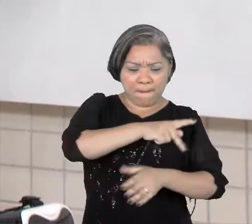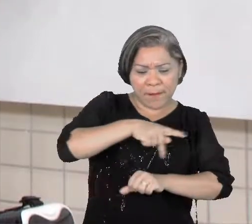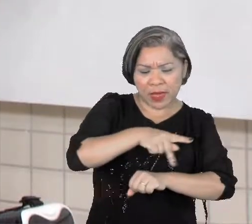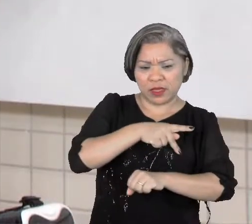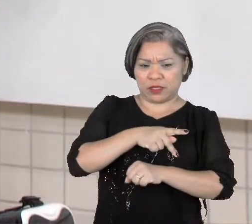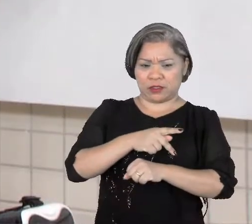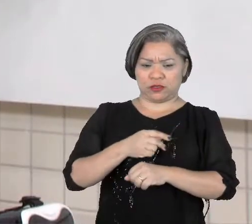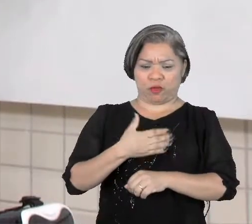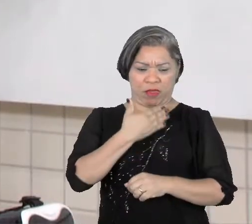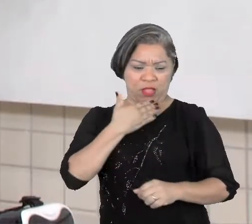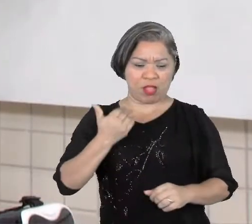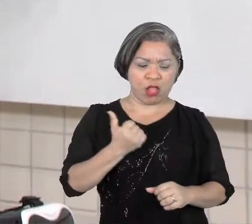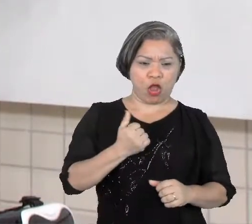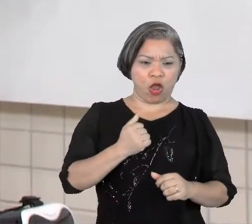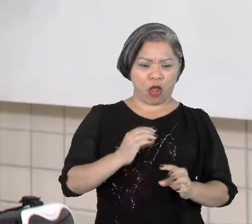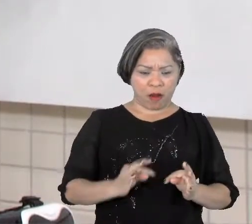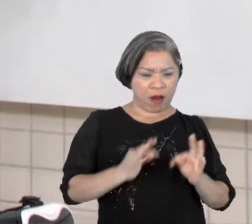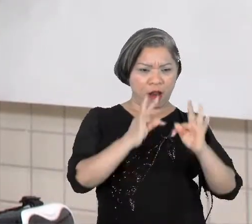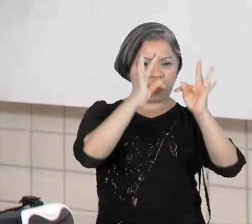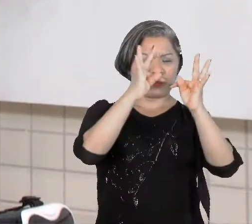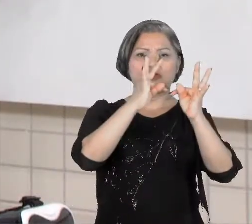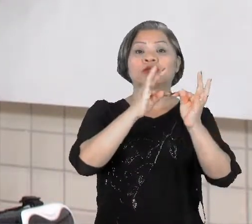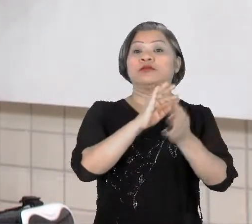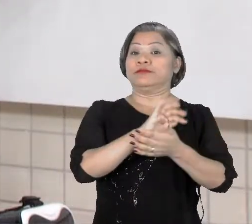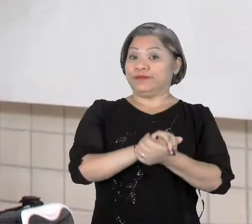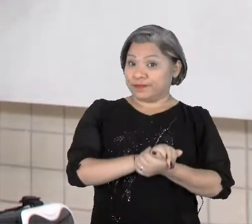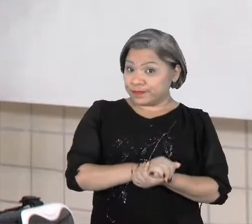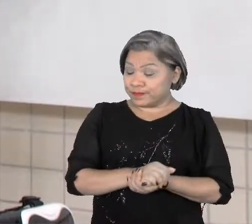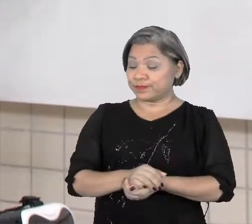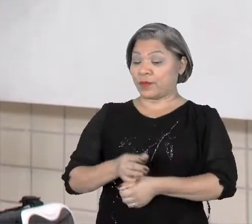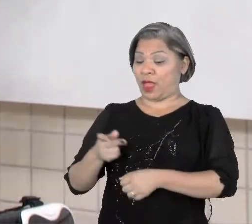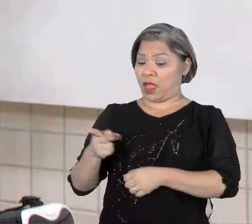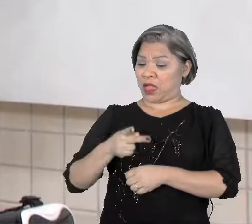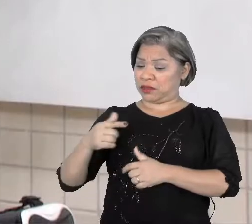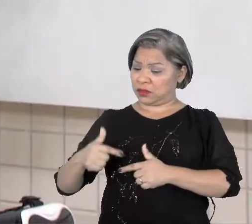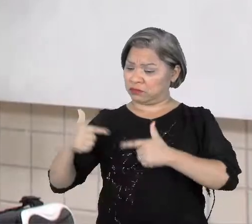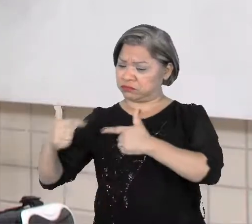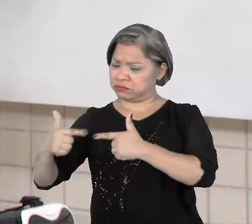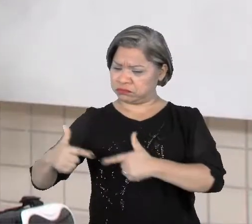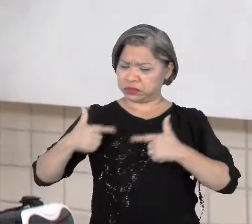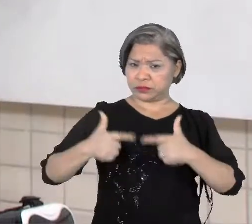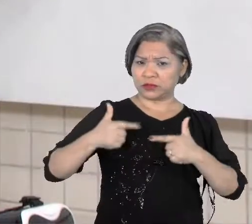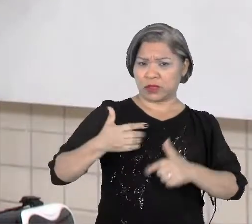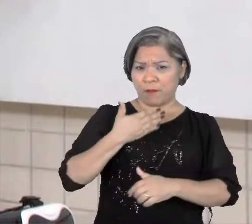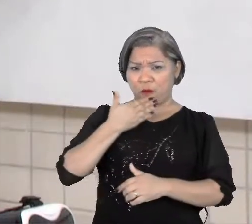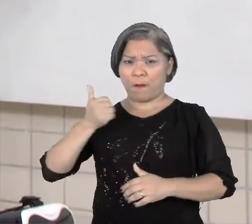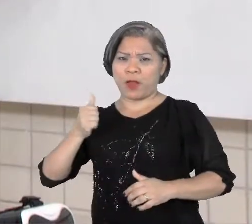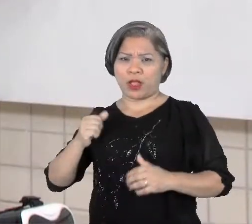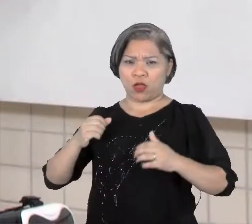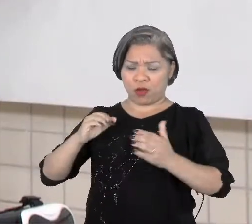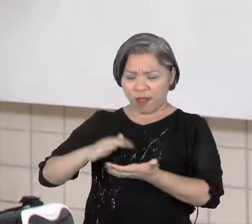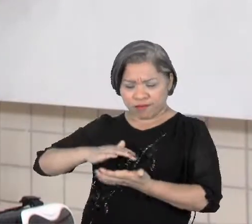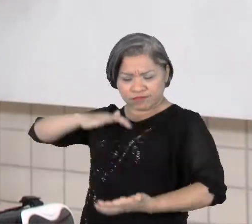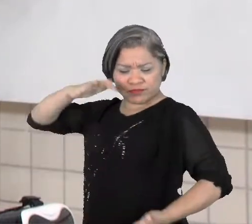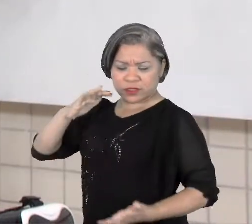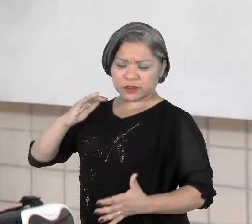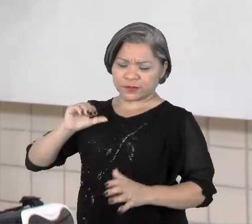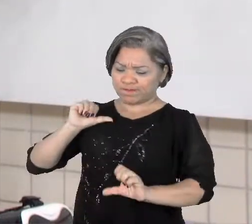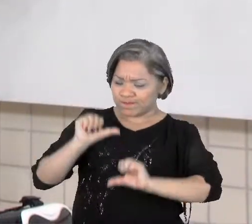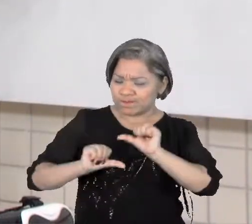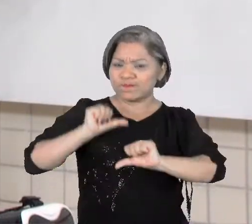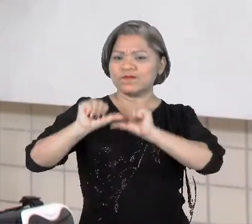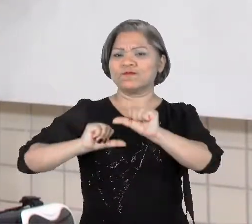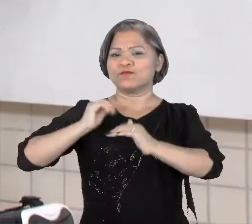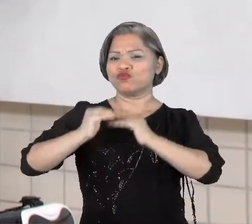tecnológico. Gente, essa disputa por melhorar, por crescer, por desenvolver, fez com que